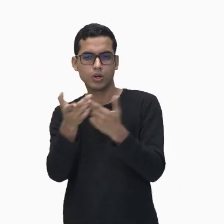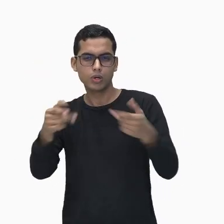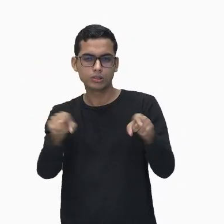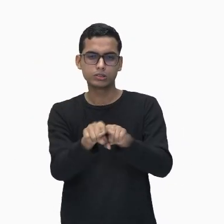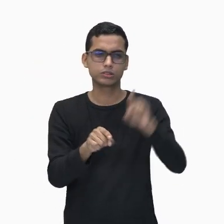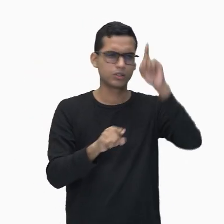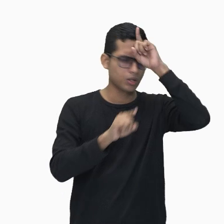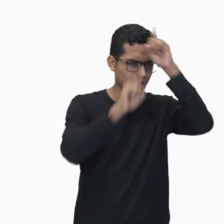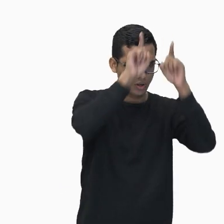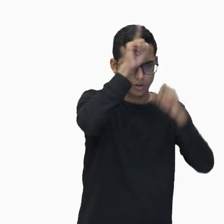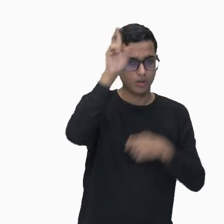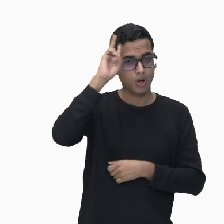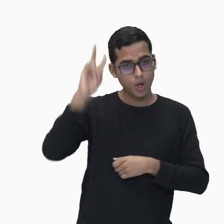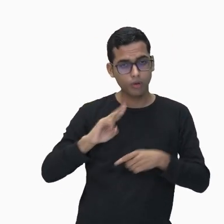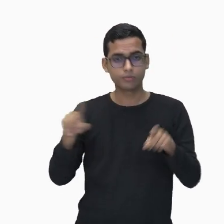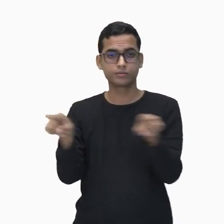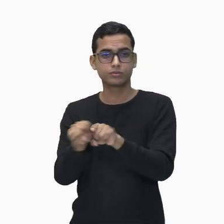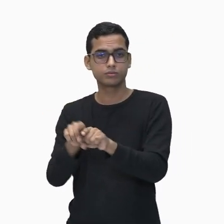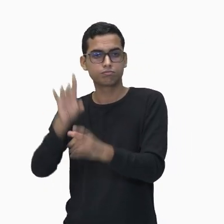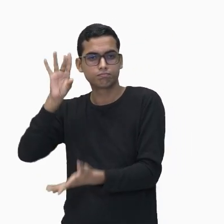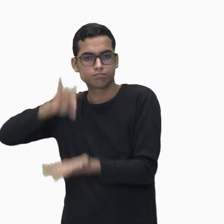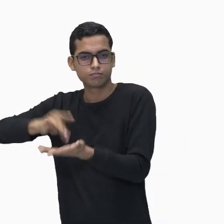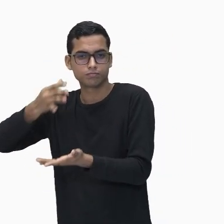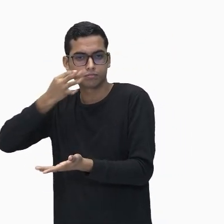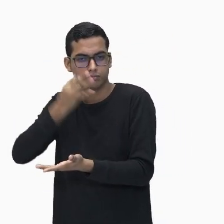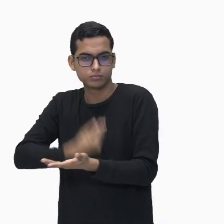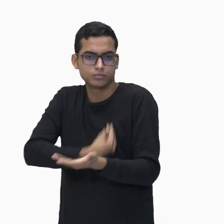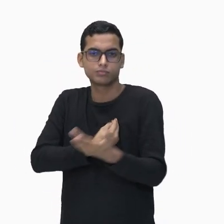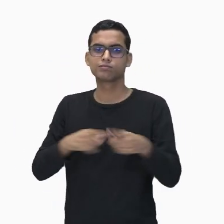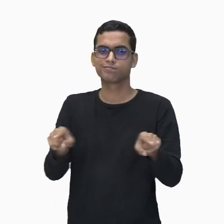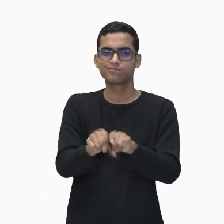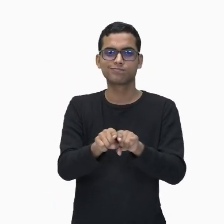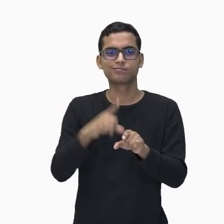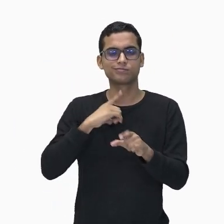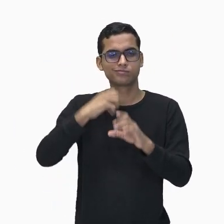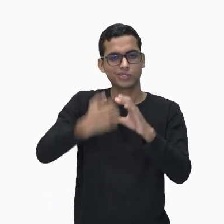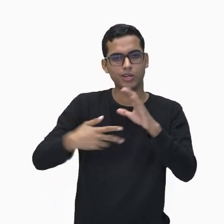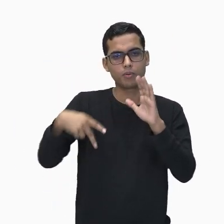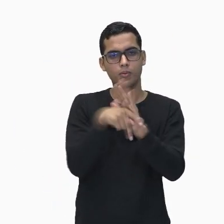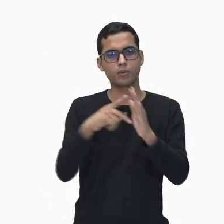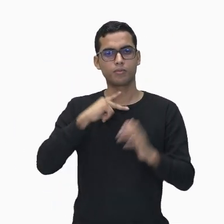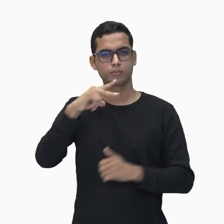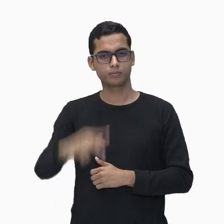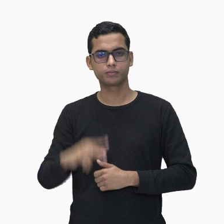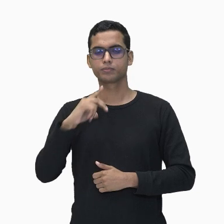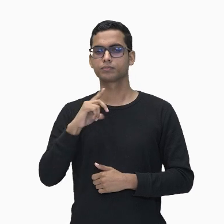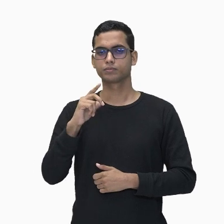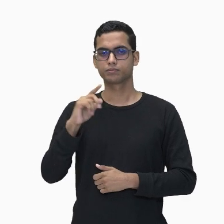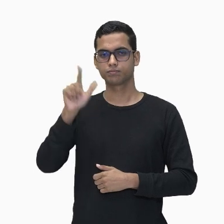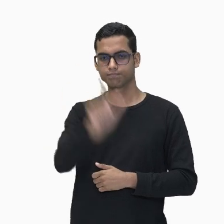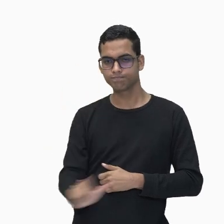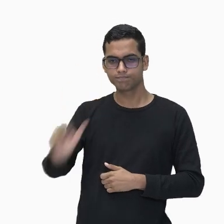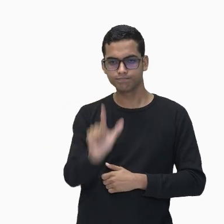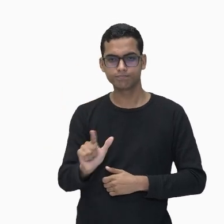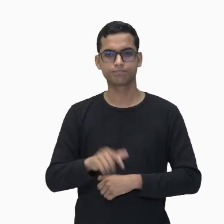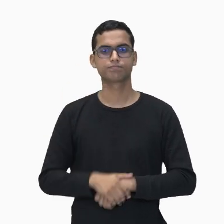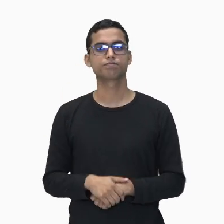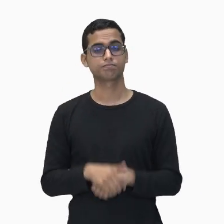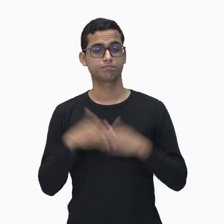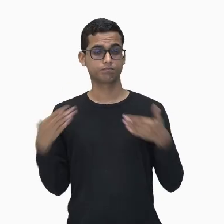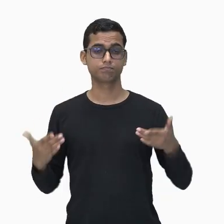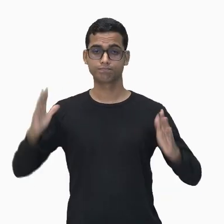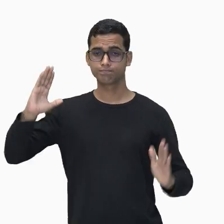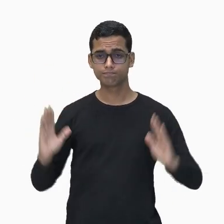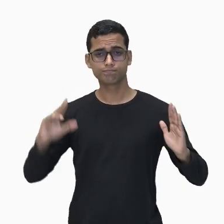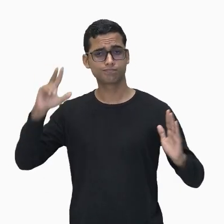características predominantes da literatura portuguesa. Então vejam, de fato, são muitos elementos importantes que vão passar a influenciar